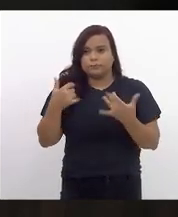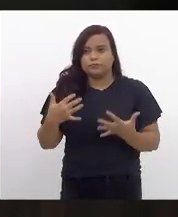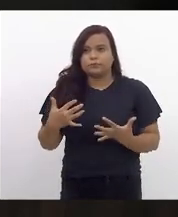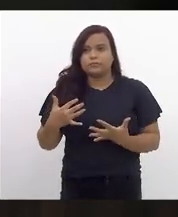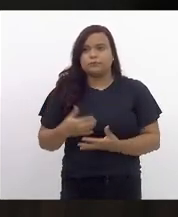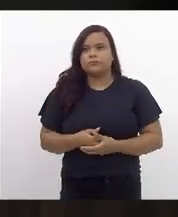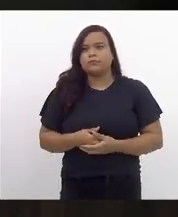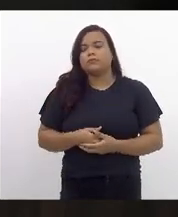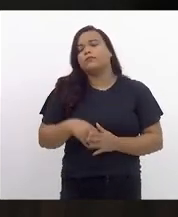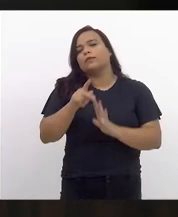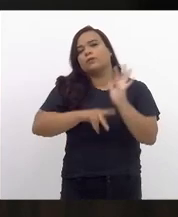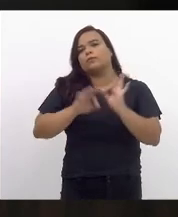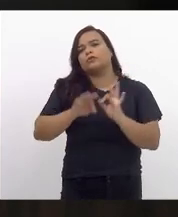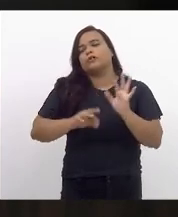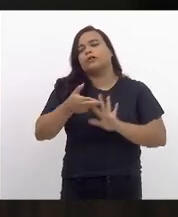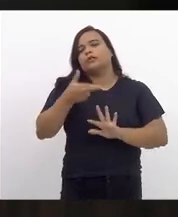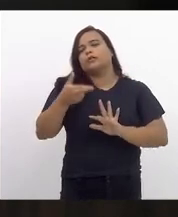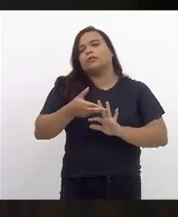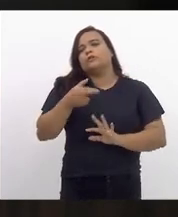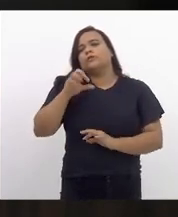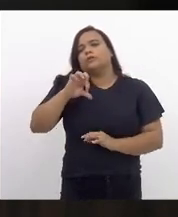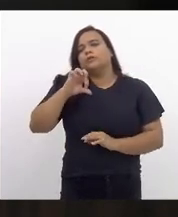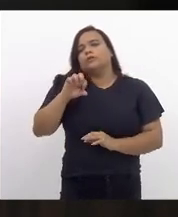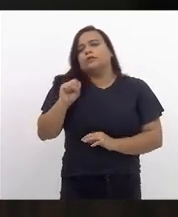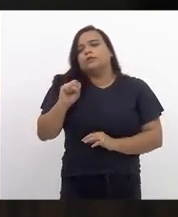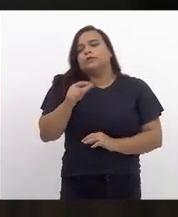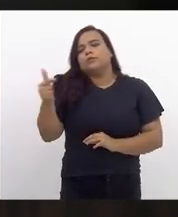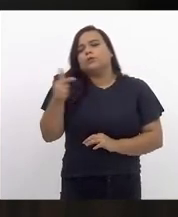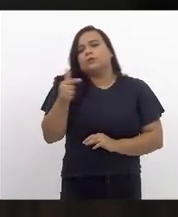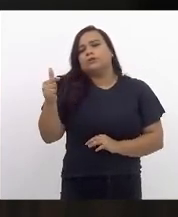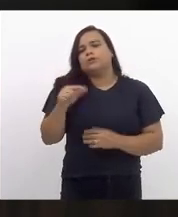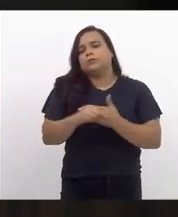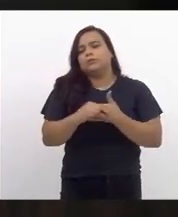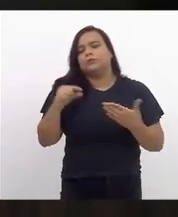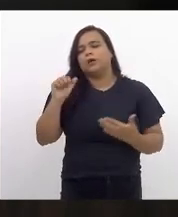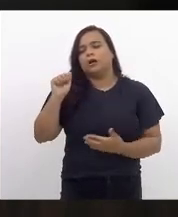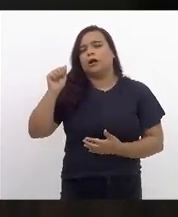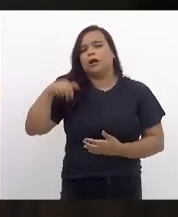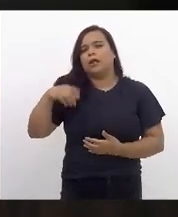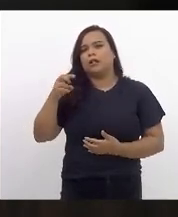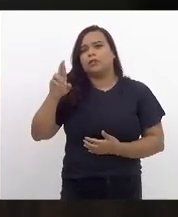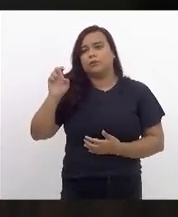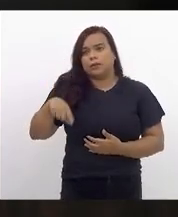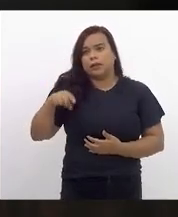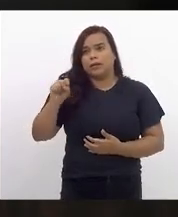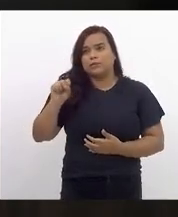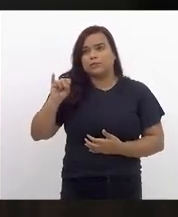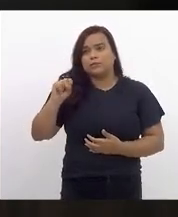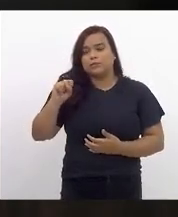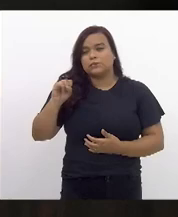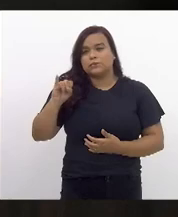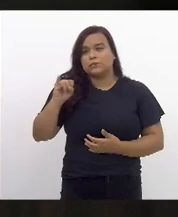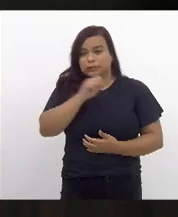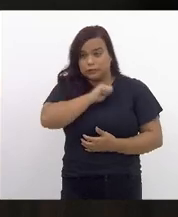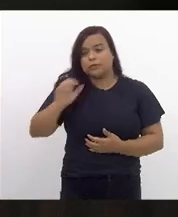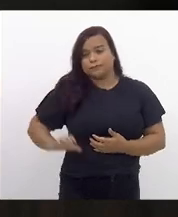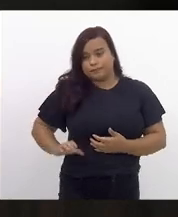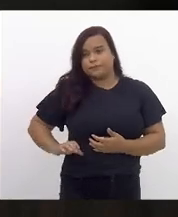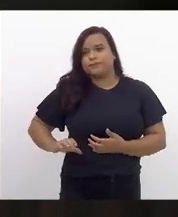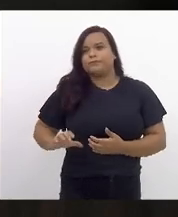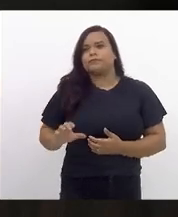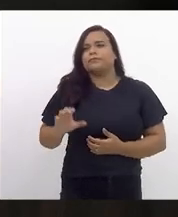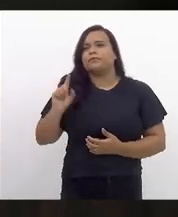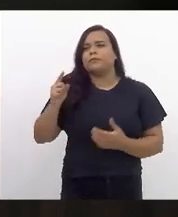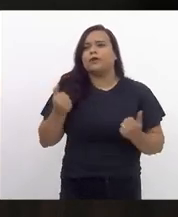número 998 de 22, de autoria do deputado André Siciliano, que concede medalha Tiradentes de respectivo diploma à deputada federal Benedita